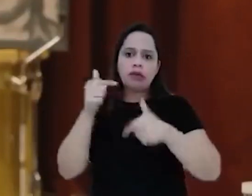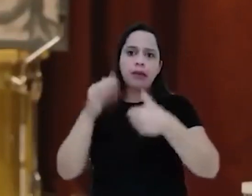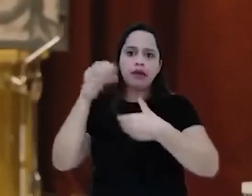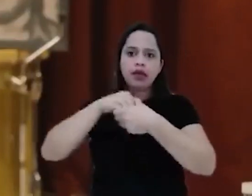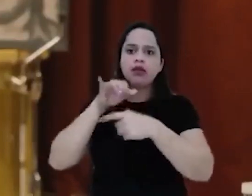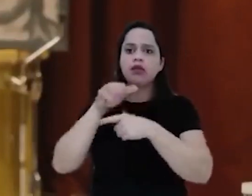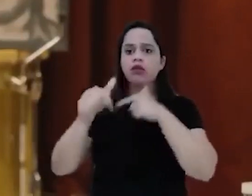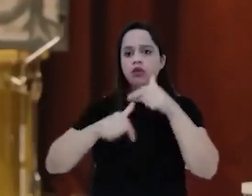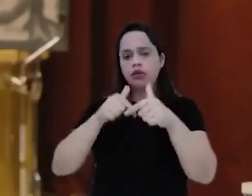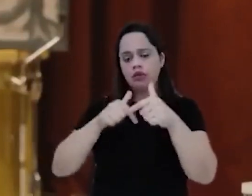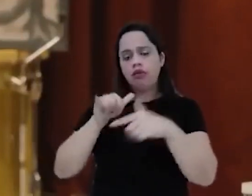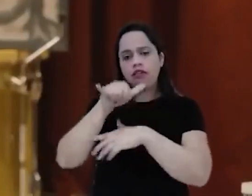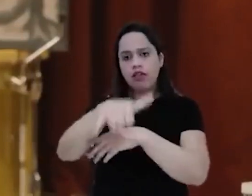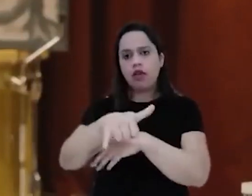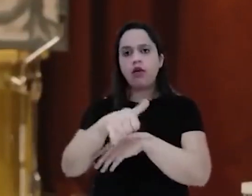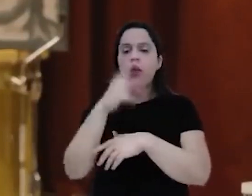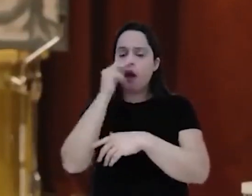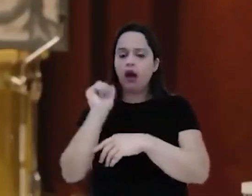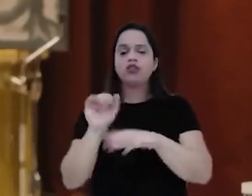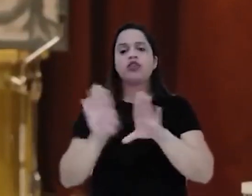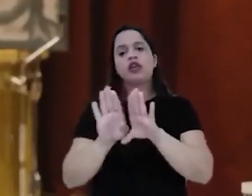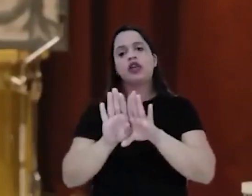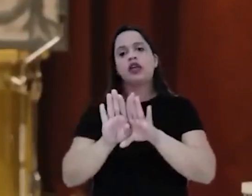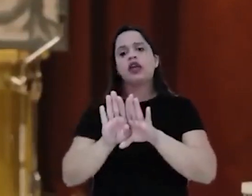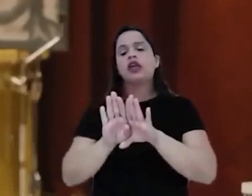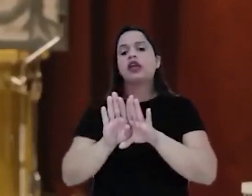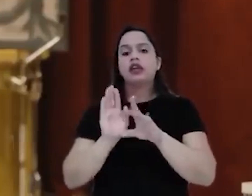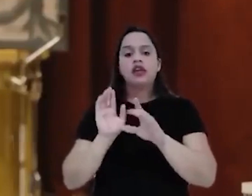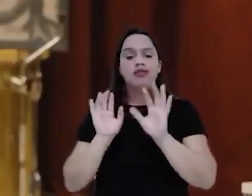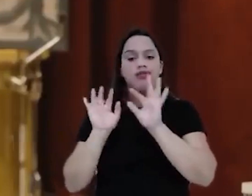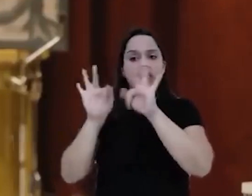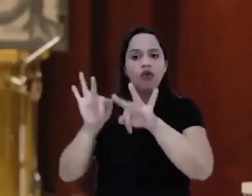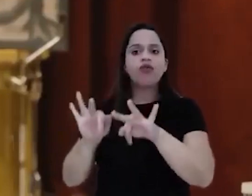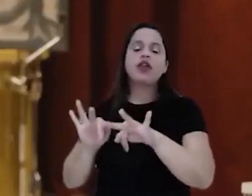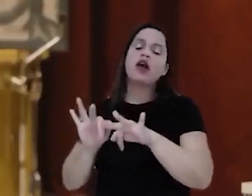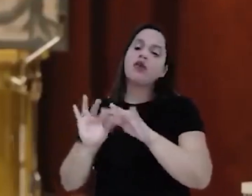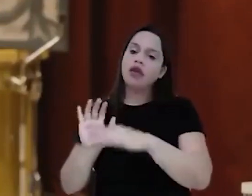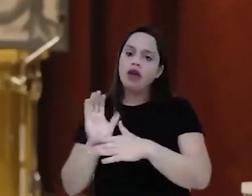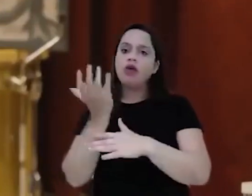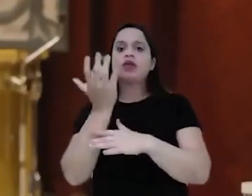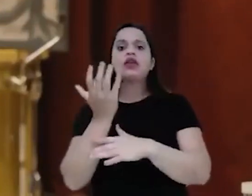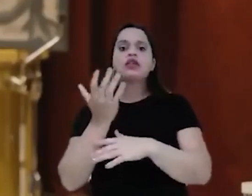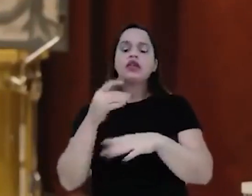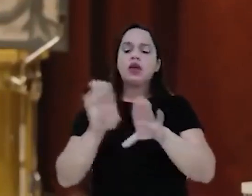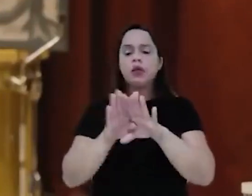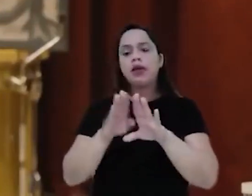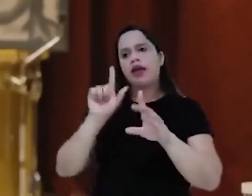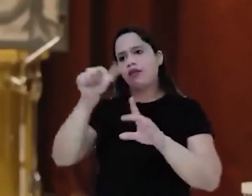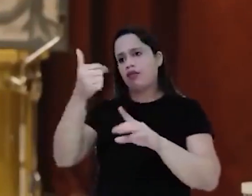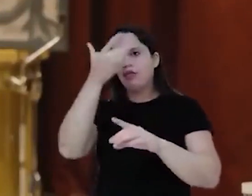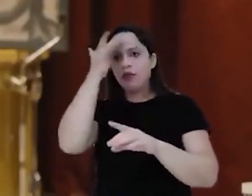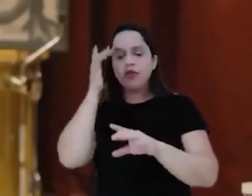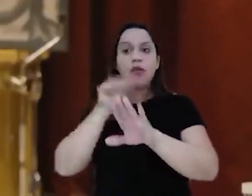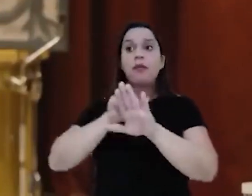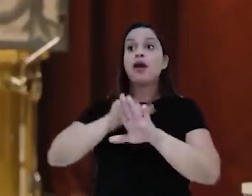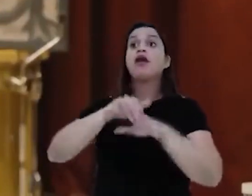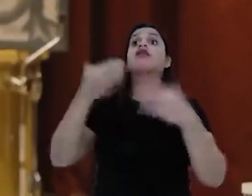lá e para cá E aí no final eu acho que eu acredito que foi no final logo a gente bateu né agora começou a perguntar o que tá acontecendo